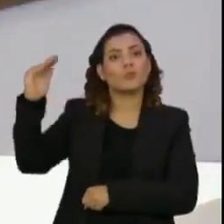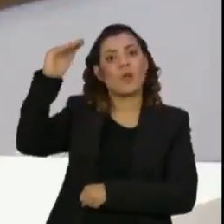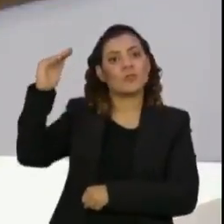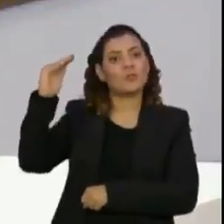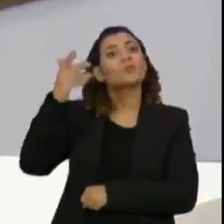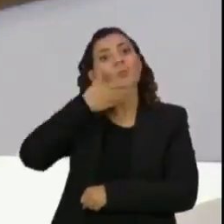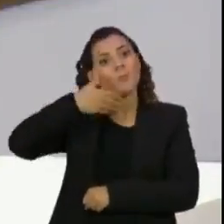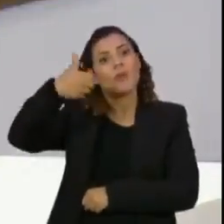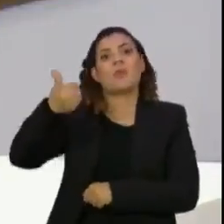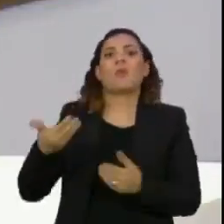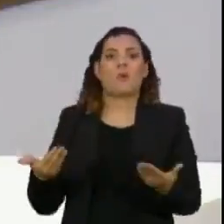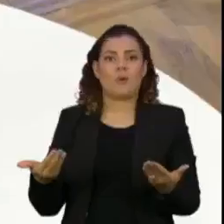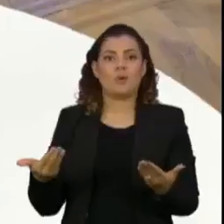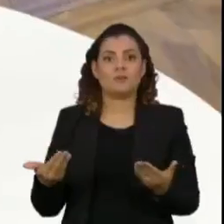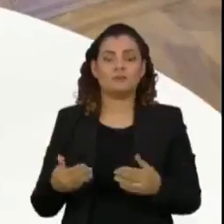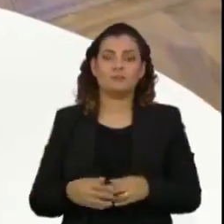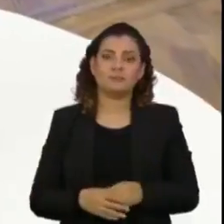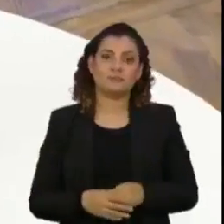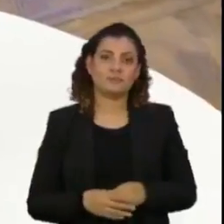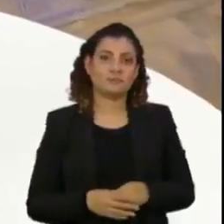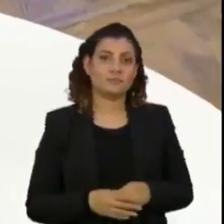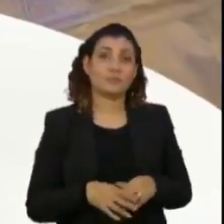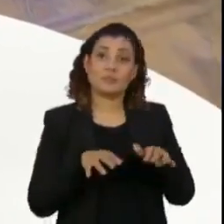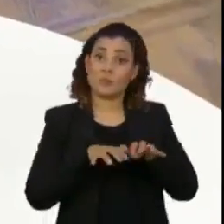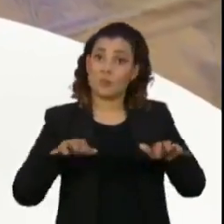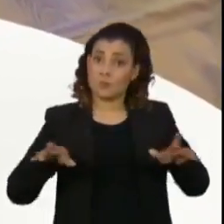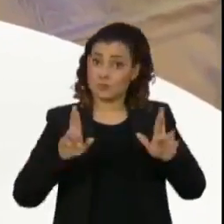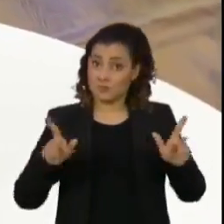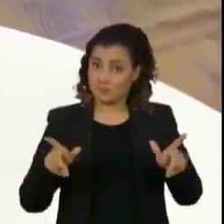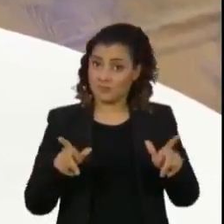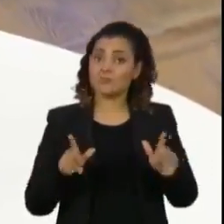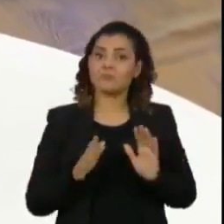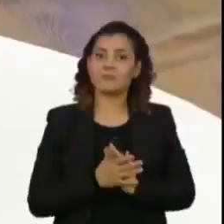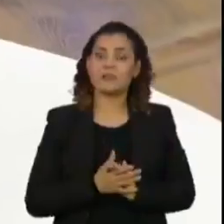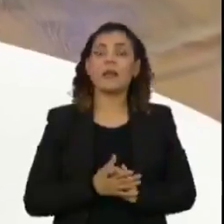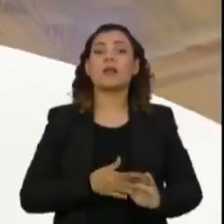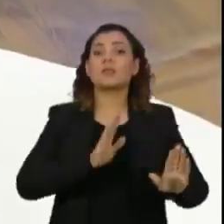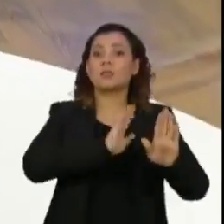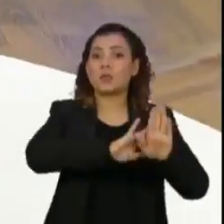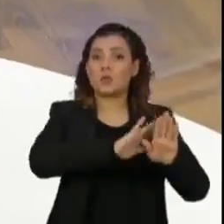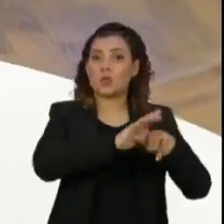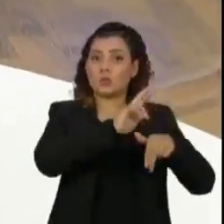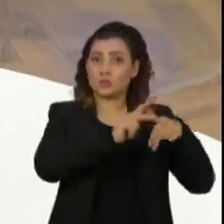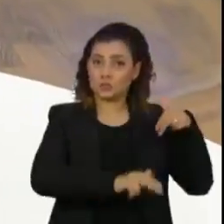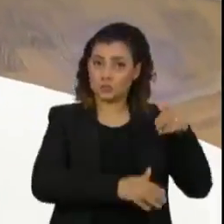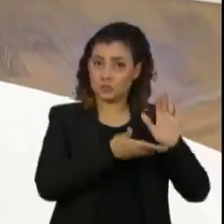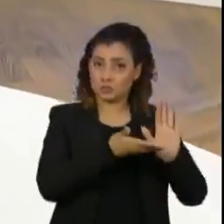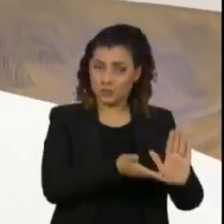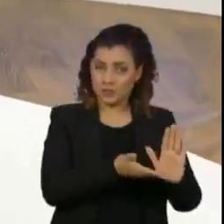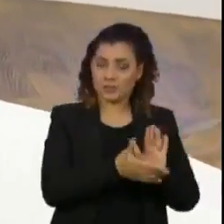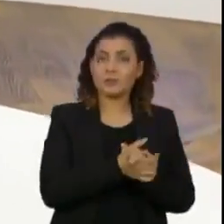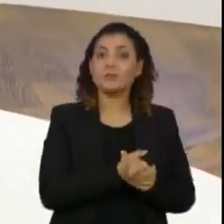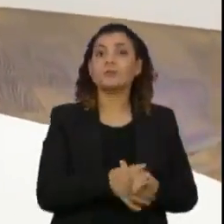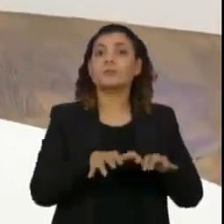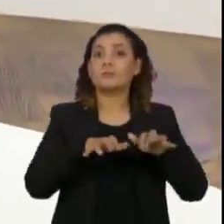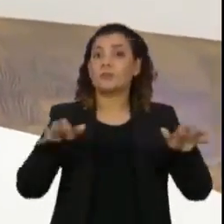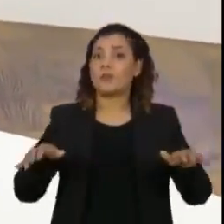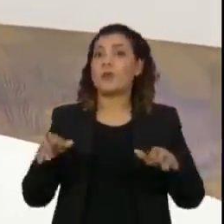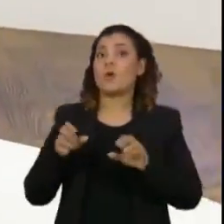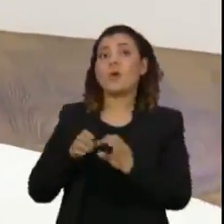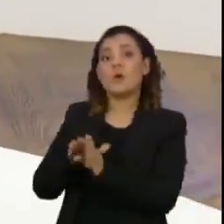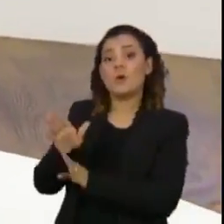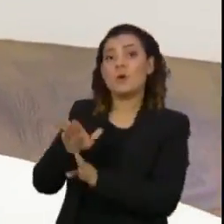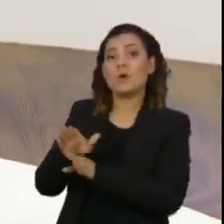isso? Bom, são duas coisas diferentes. Ideologia de gênero é uma coisa e a